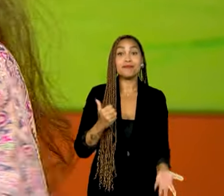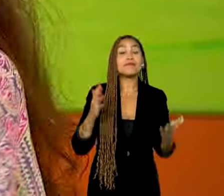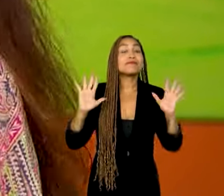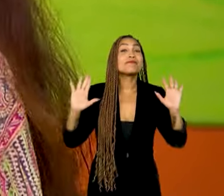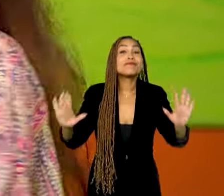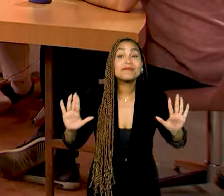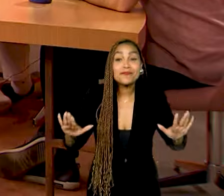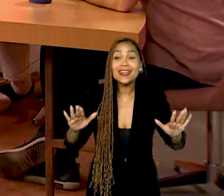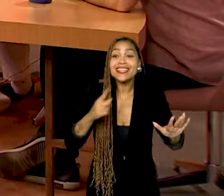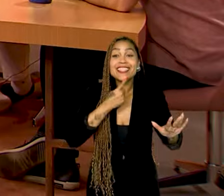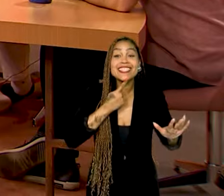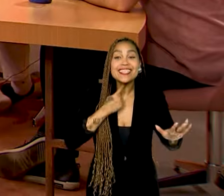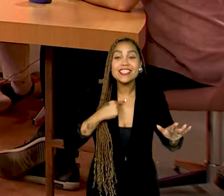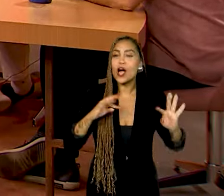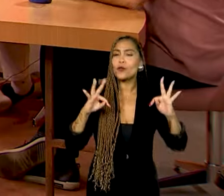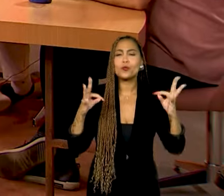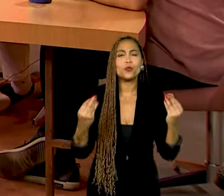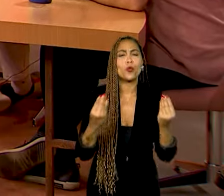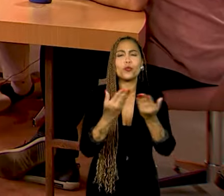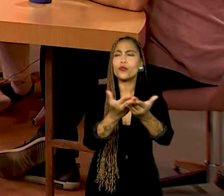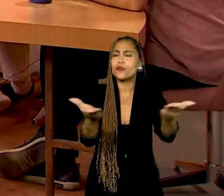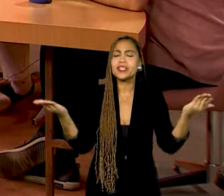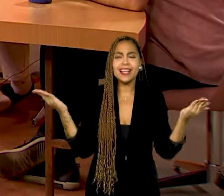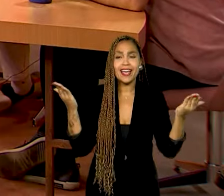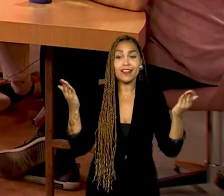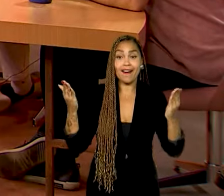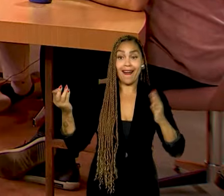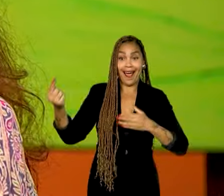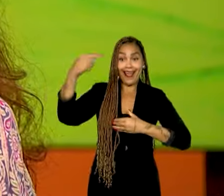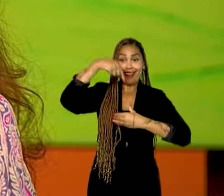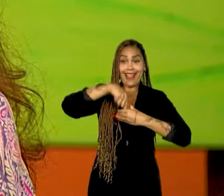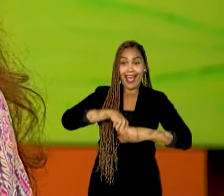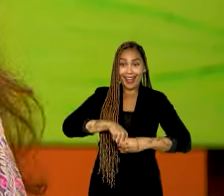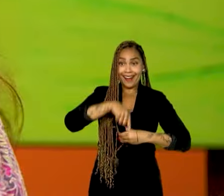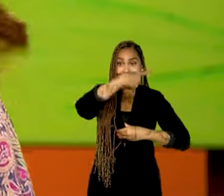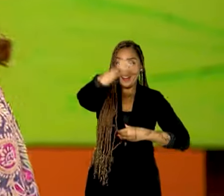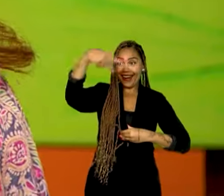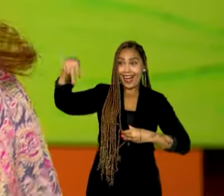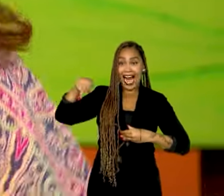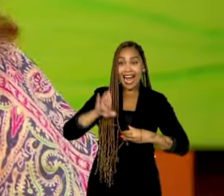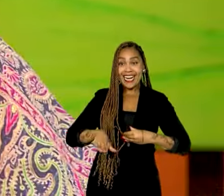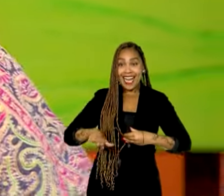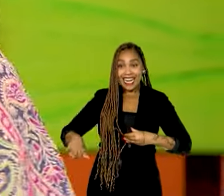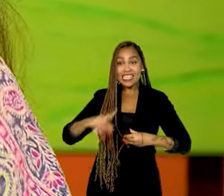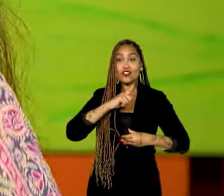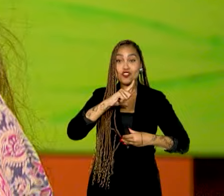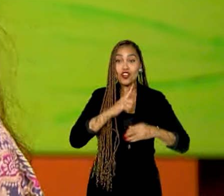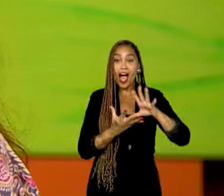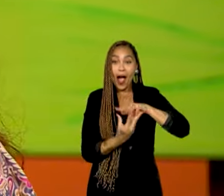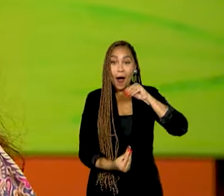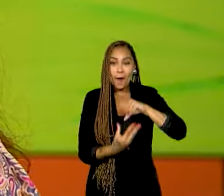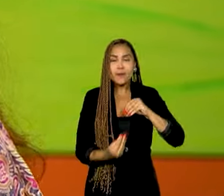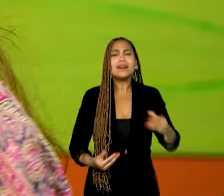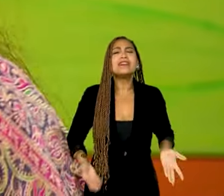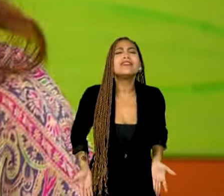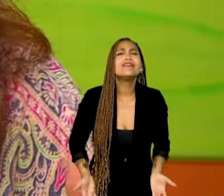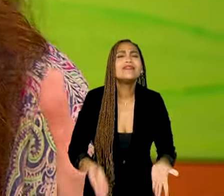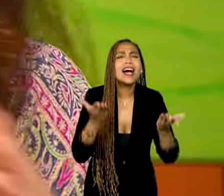pra todos vocês, pra criança interna de todos vocês, olha, sejam